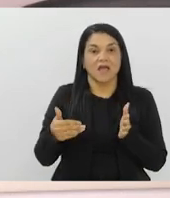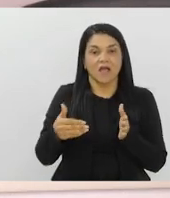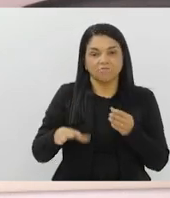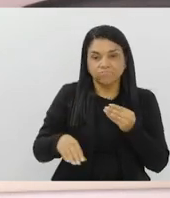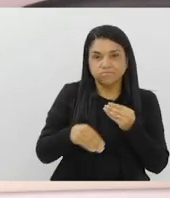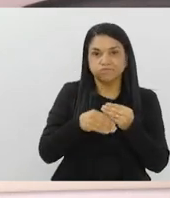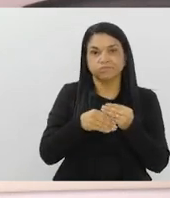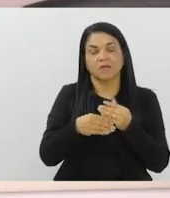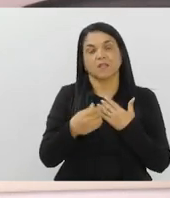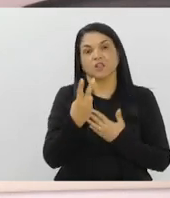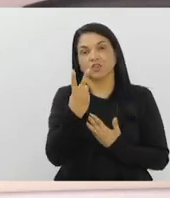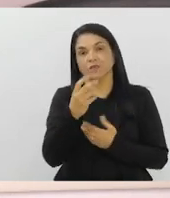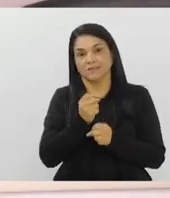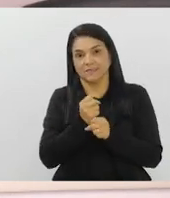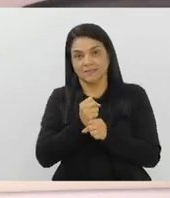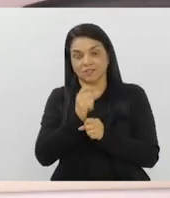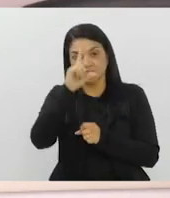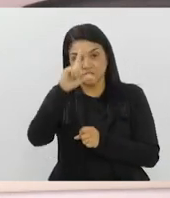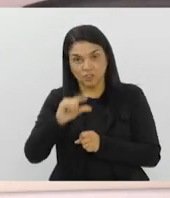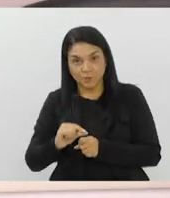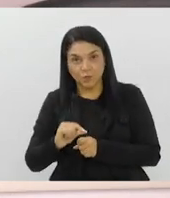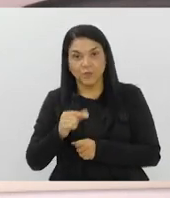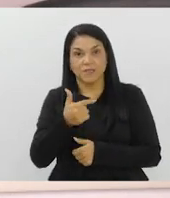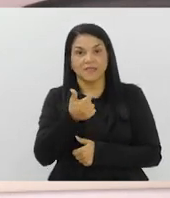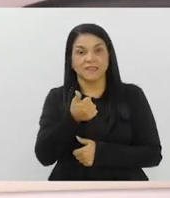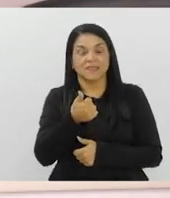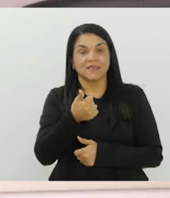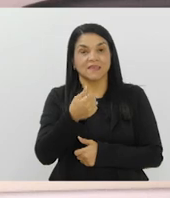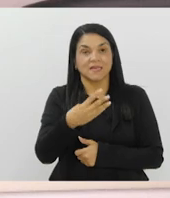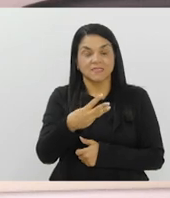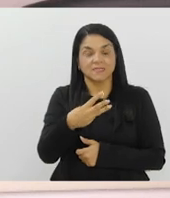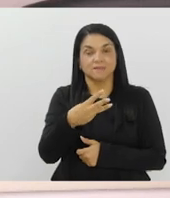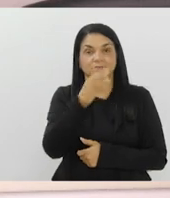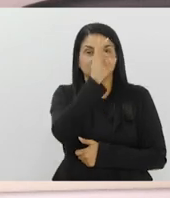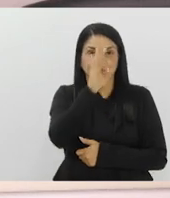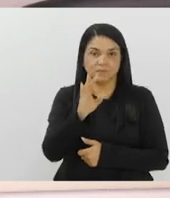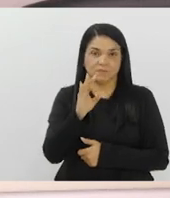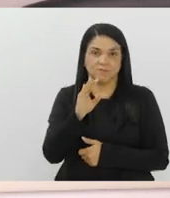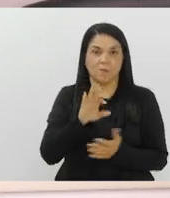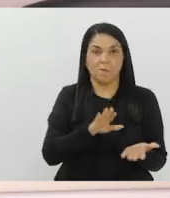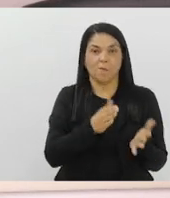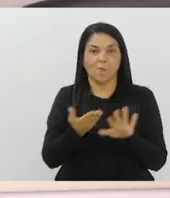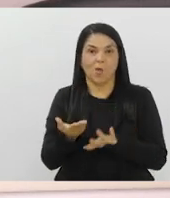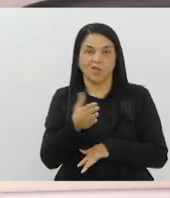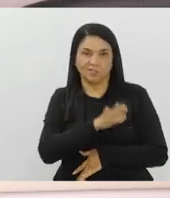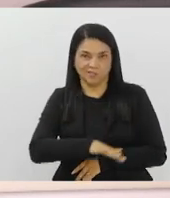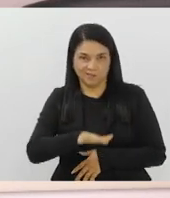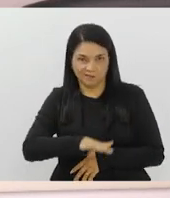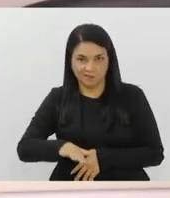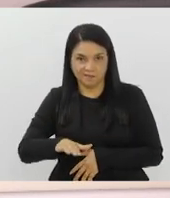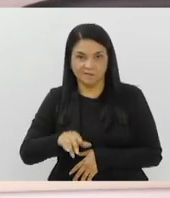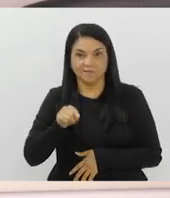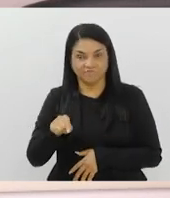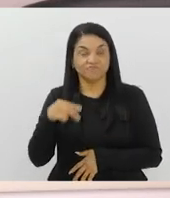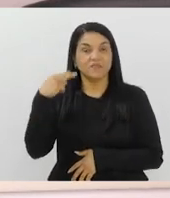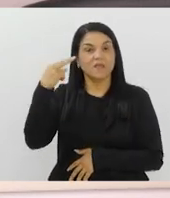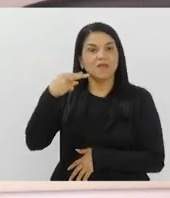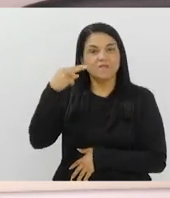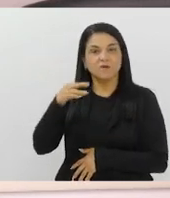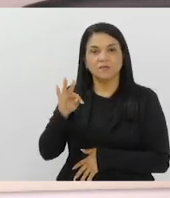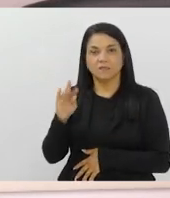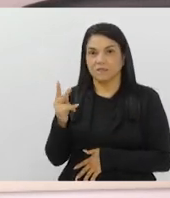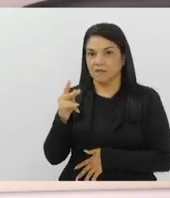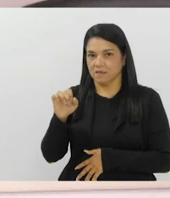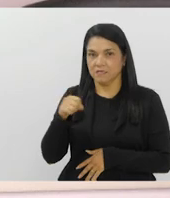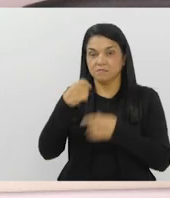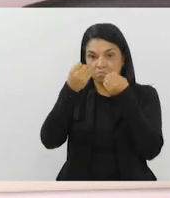idade, reduz em 13% a mortalidade infantil. Do que nós estamos falando? E a vereadora Thaís também traz muito